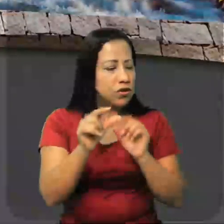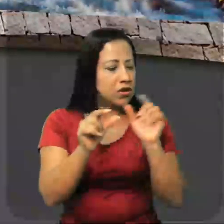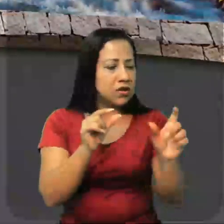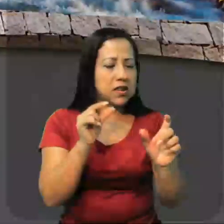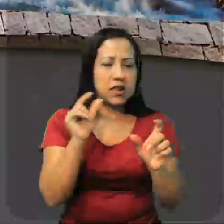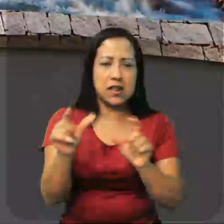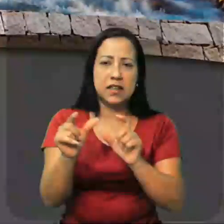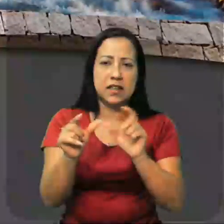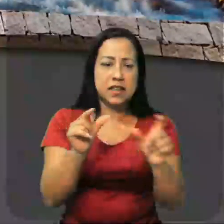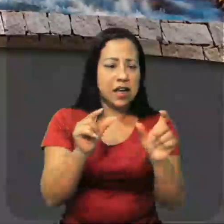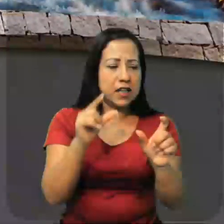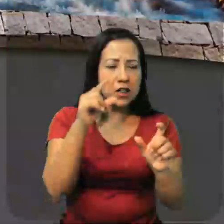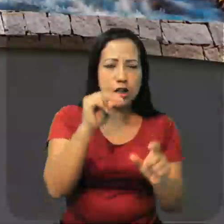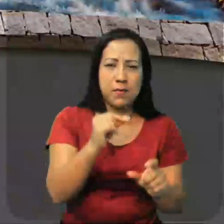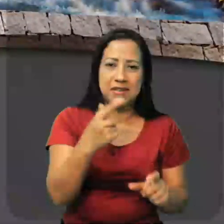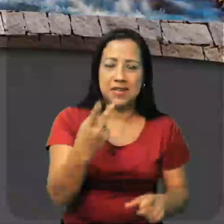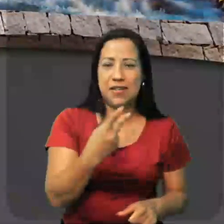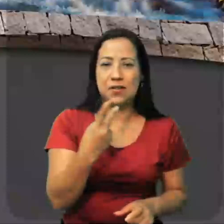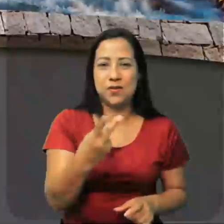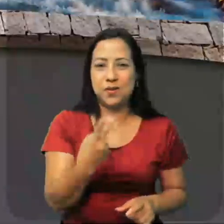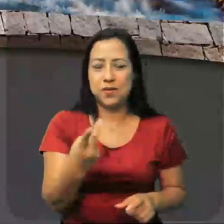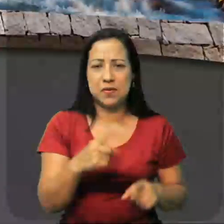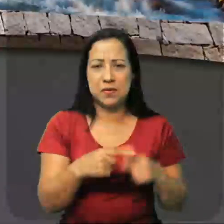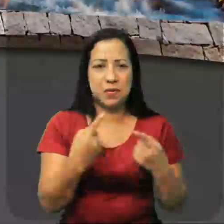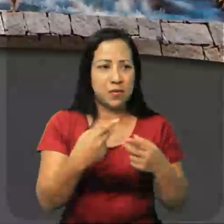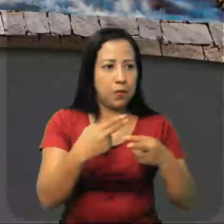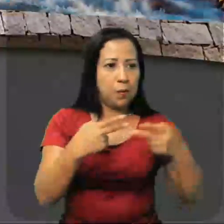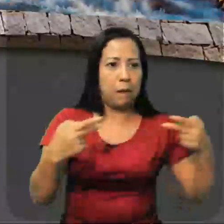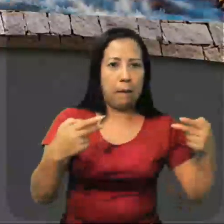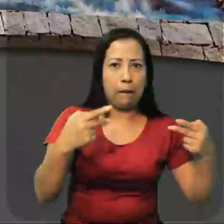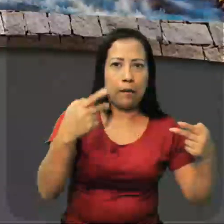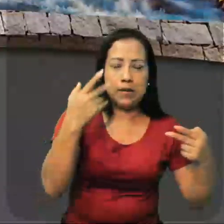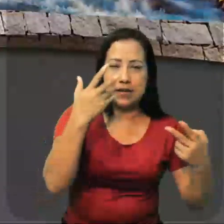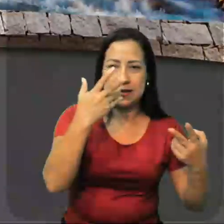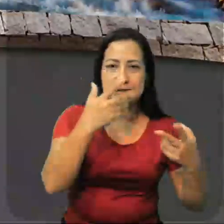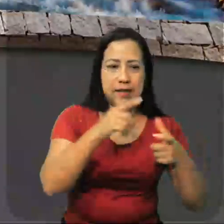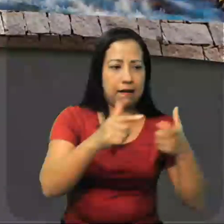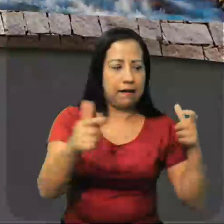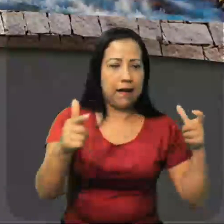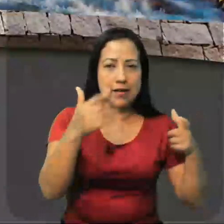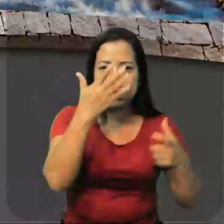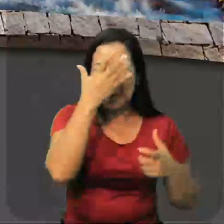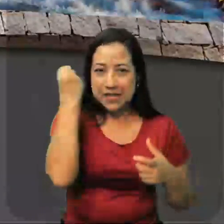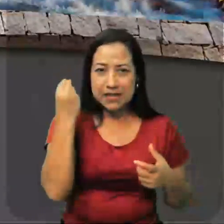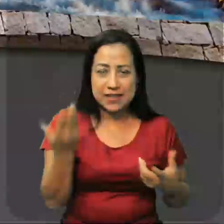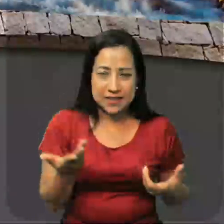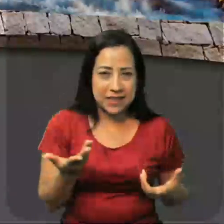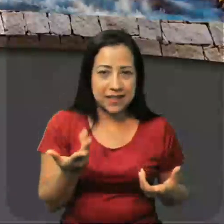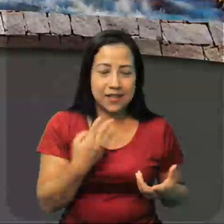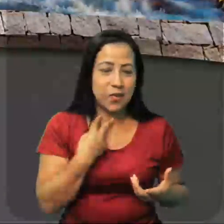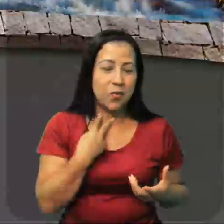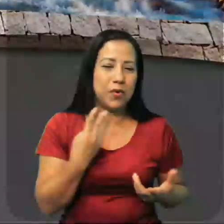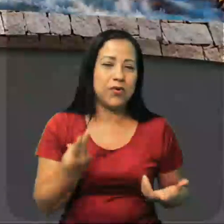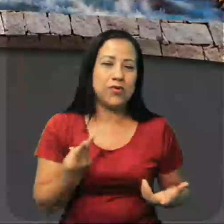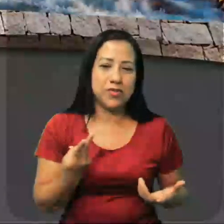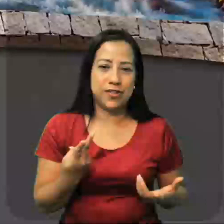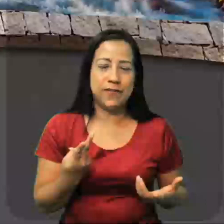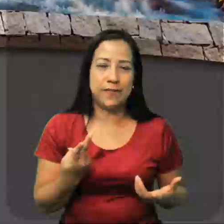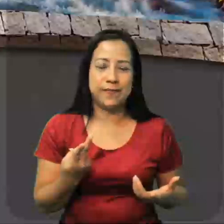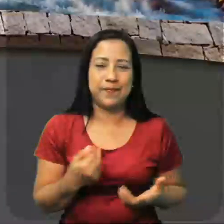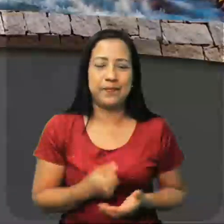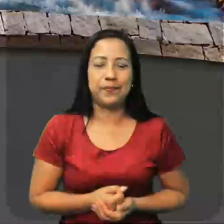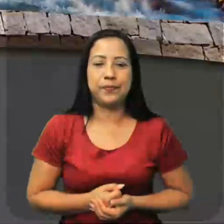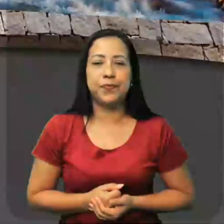dois. São coisas muito grandes para esquecer. Puxa, olha como eu estou inspirado no Roberto Carlos, hein? Mas vamos